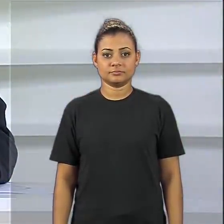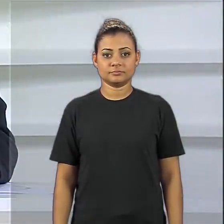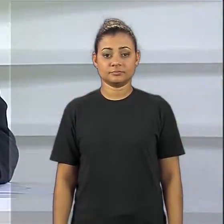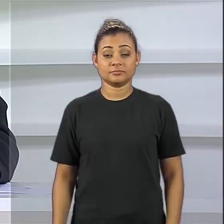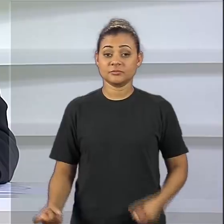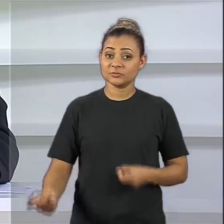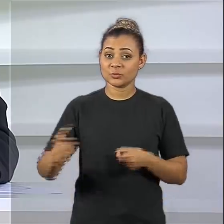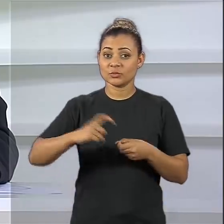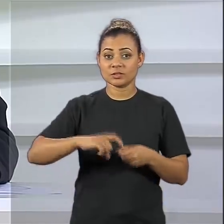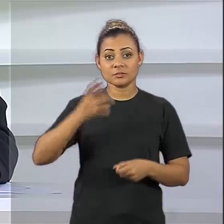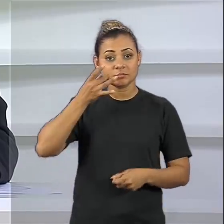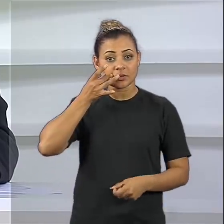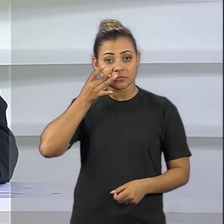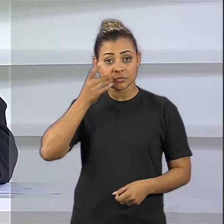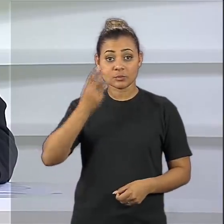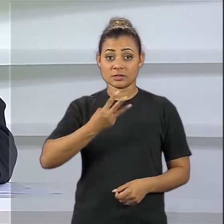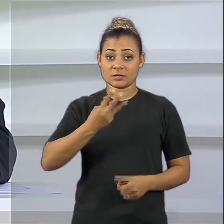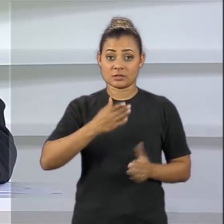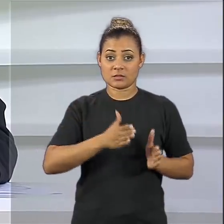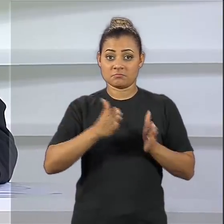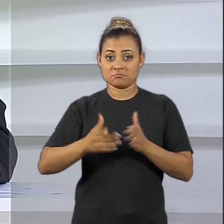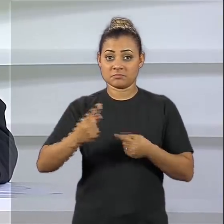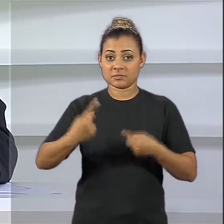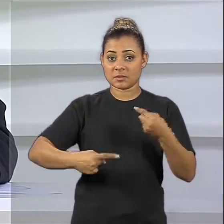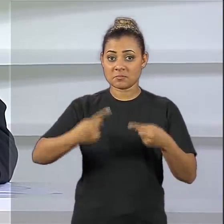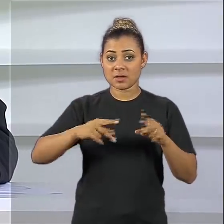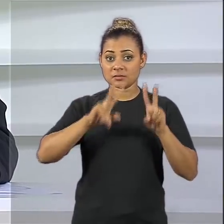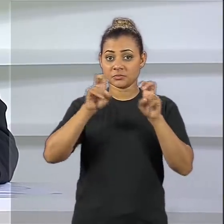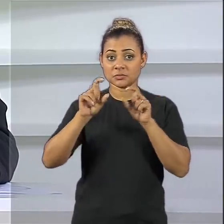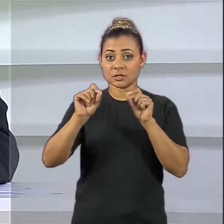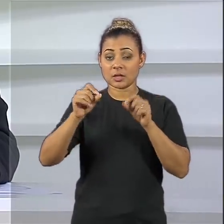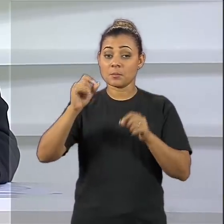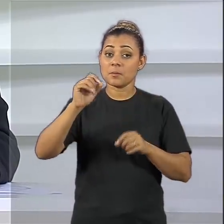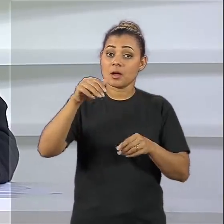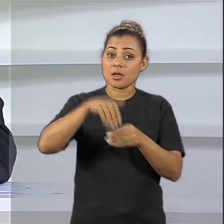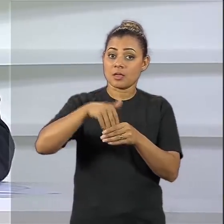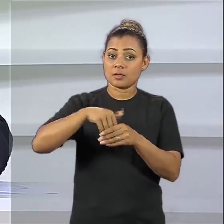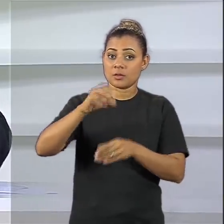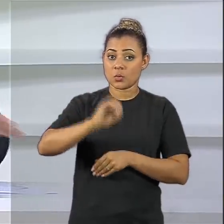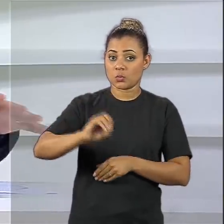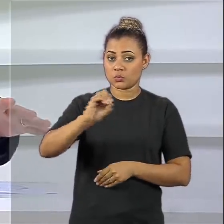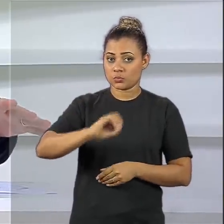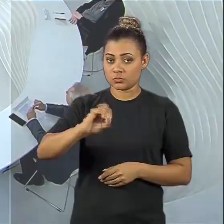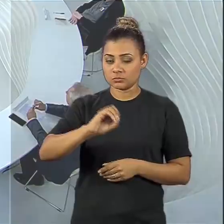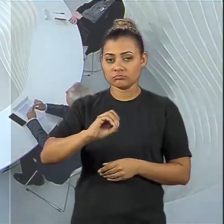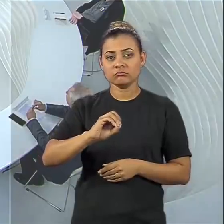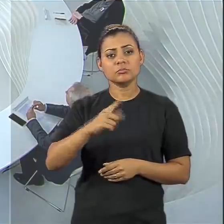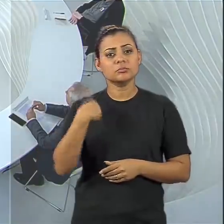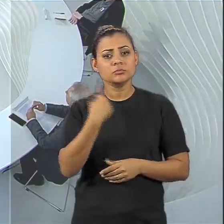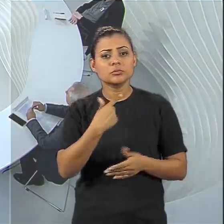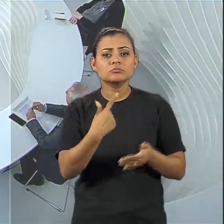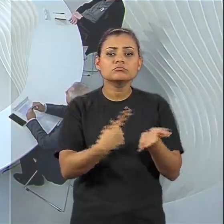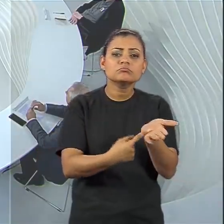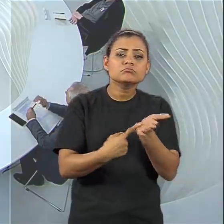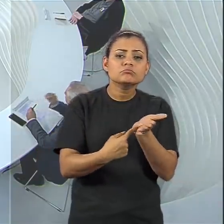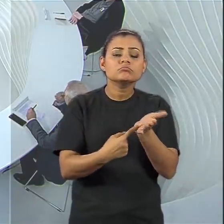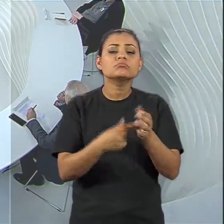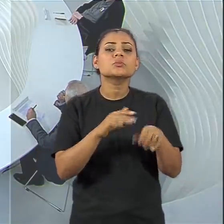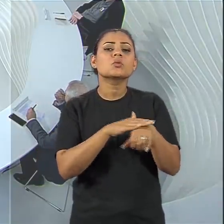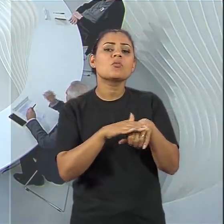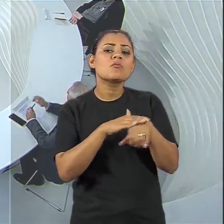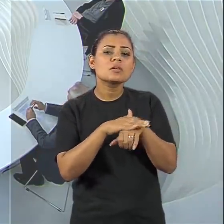Estamos de volta ao vivo para o terceiro bloco do debate sobre as eleições de outubro. Estávamos conversando aqui no bloco